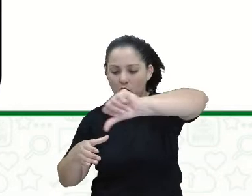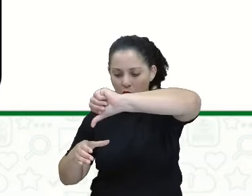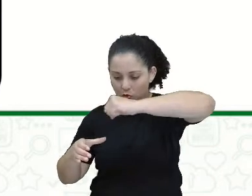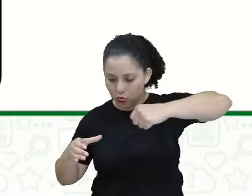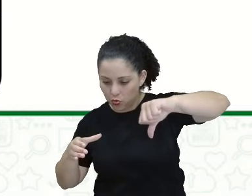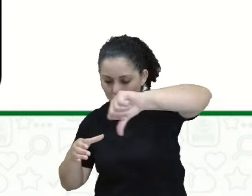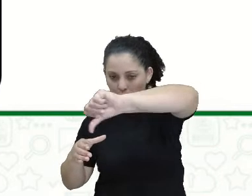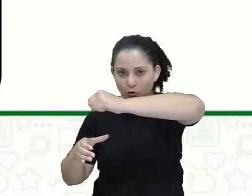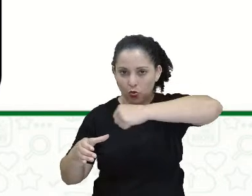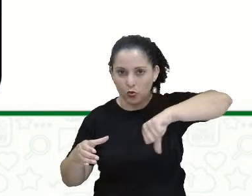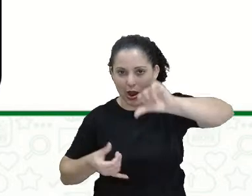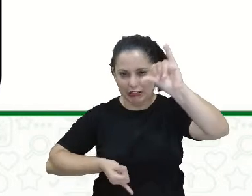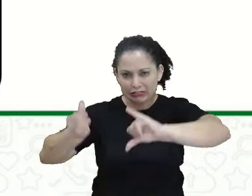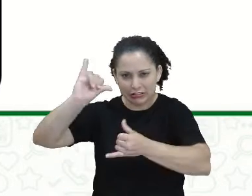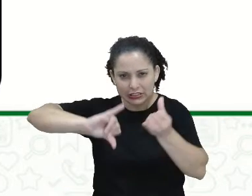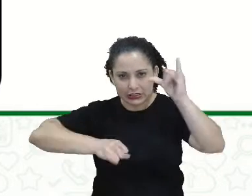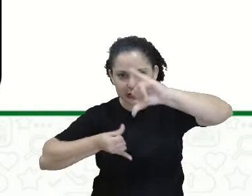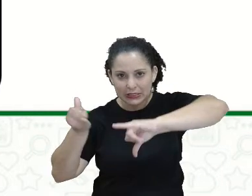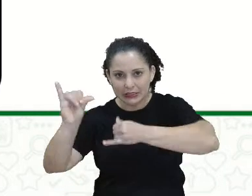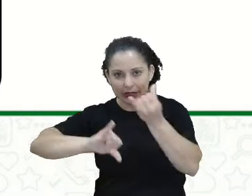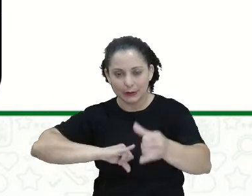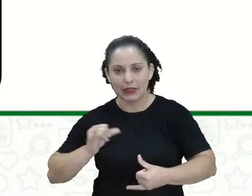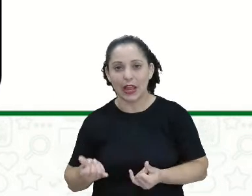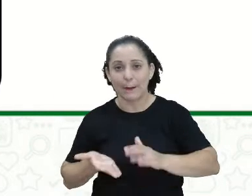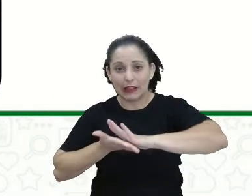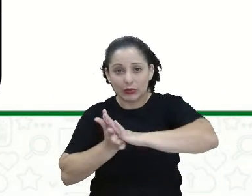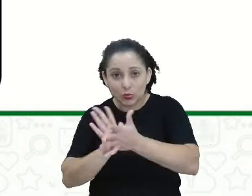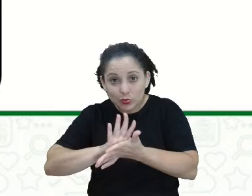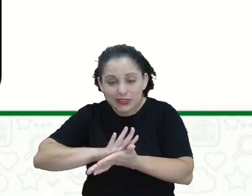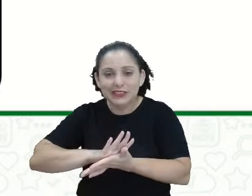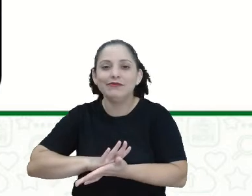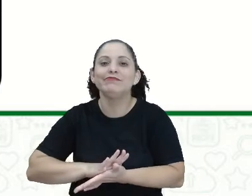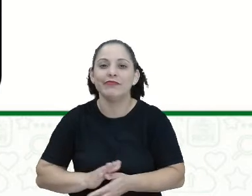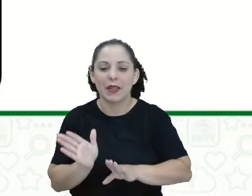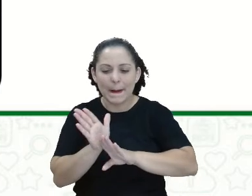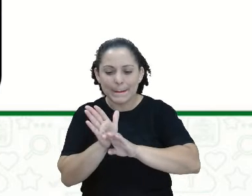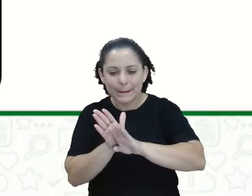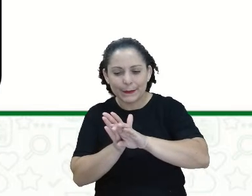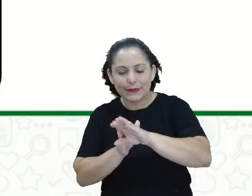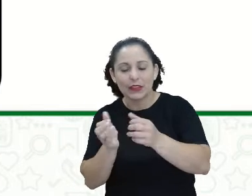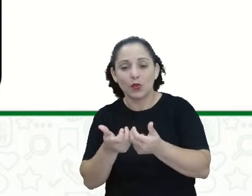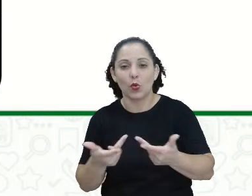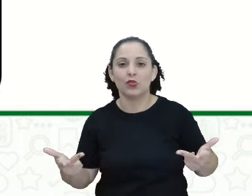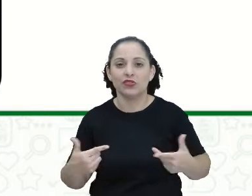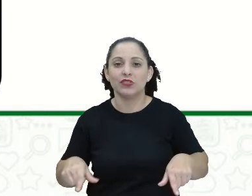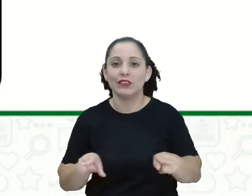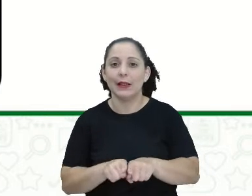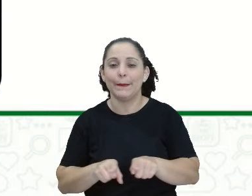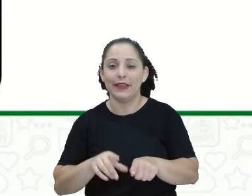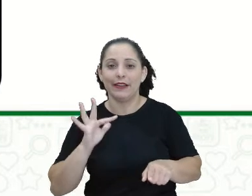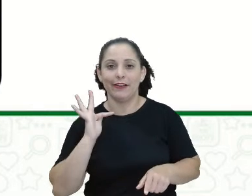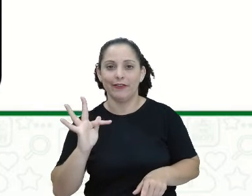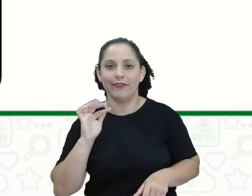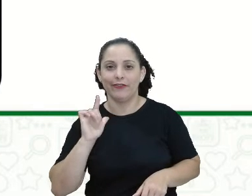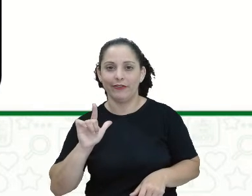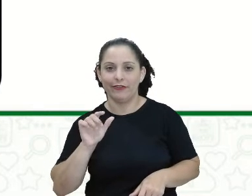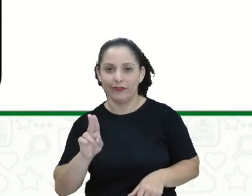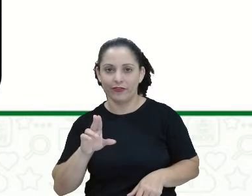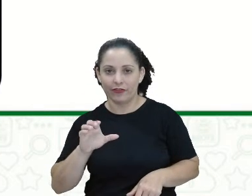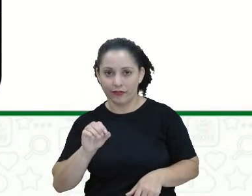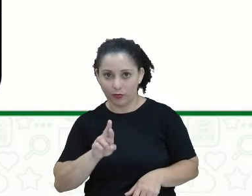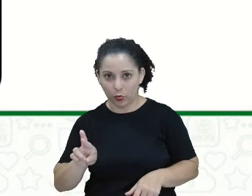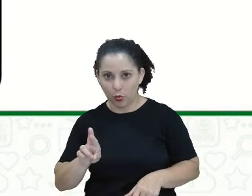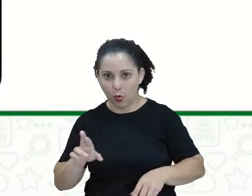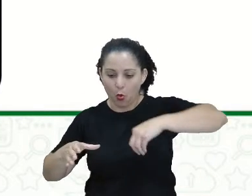certo? Muitas vezes também coloca-se flúor nesse tanque, que é para a água chegar com flúor para a população, tá